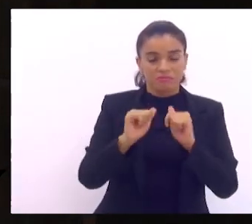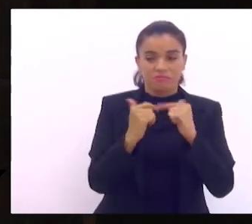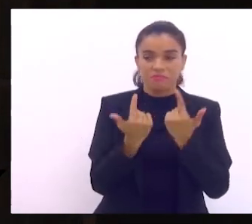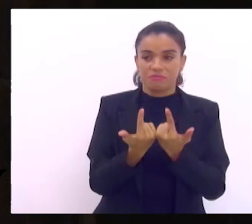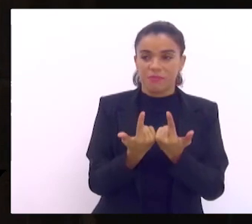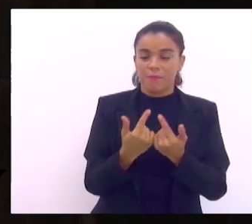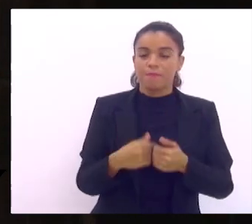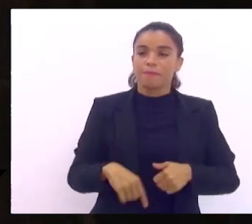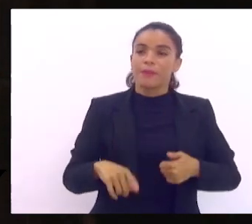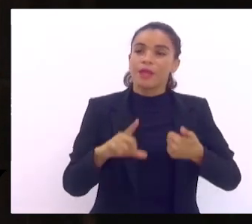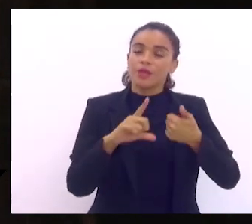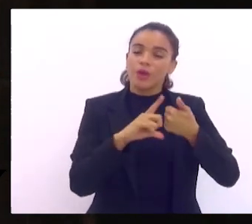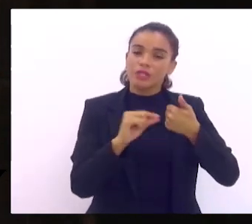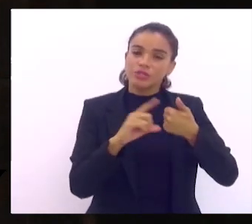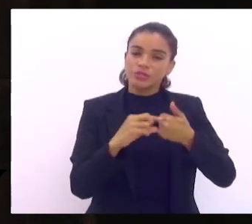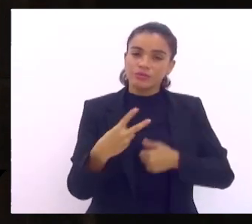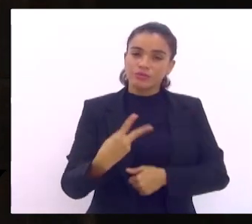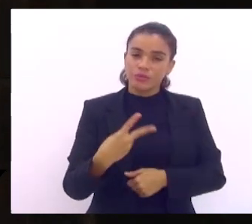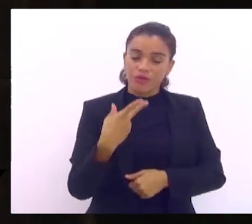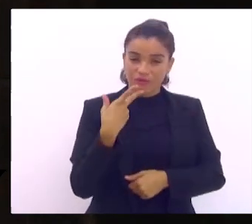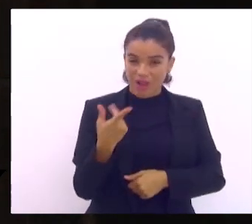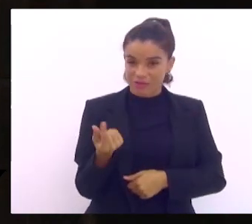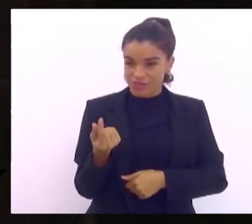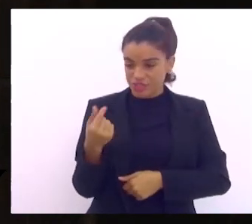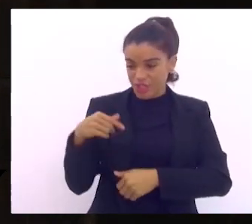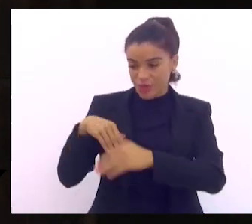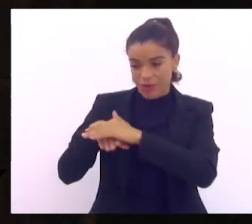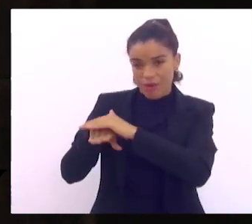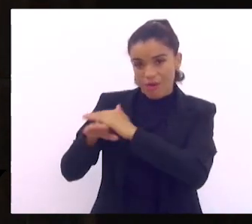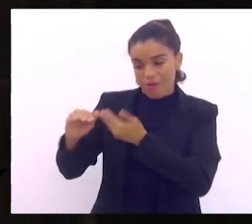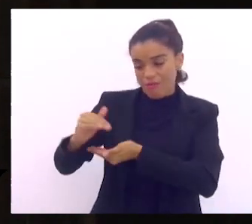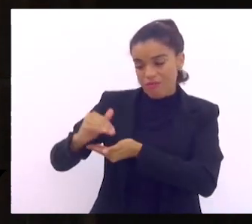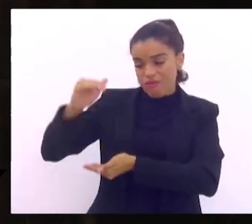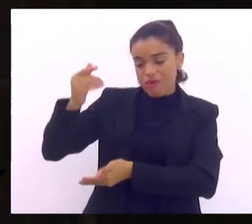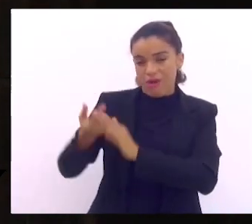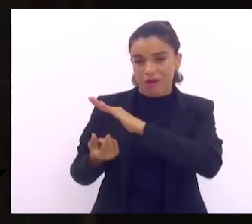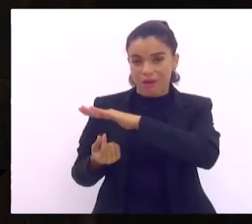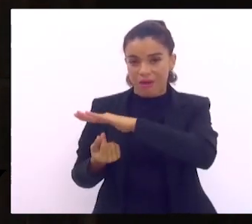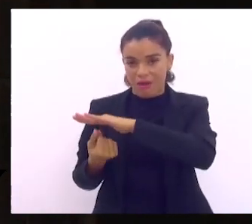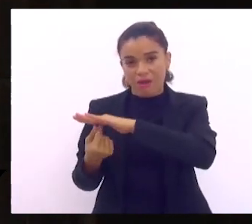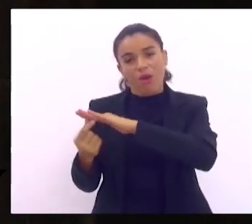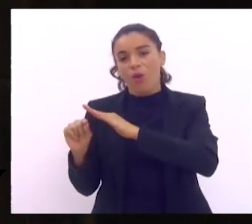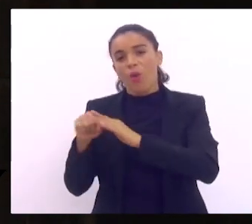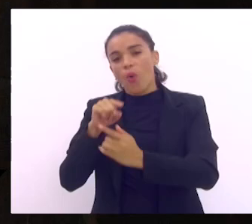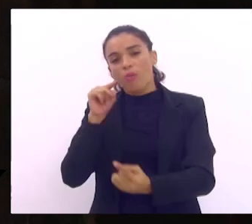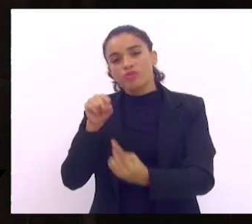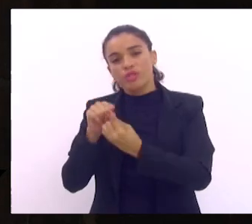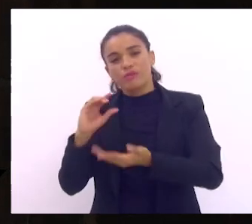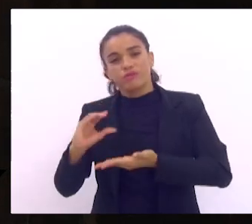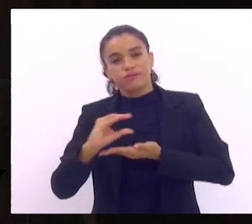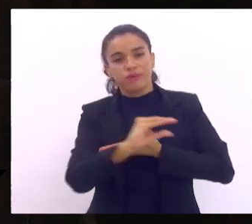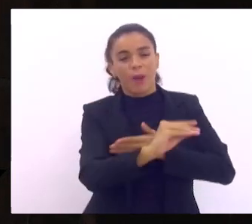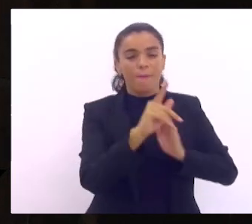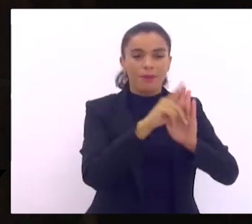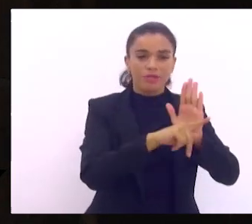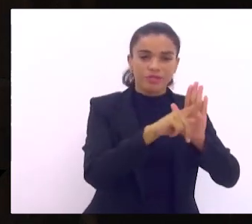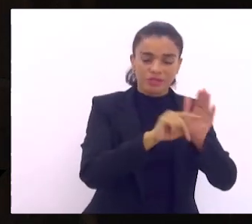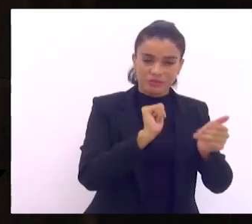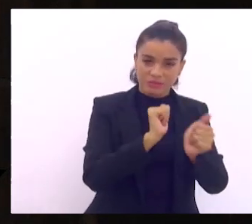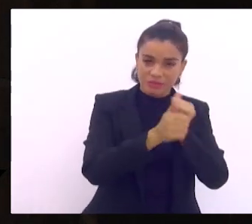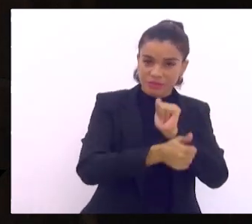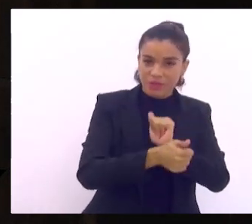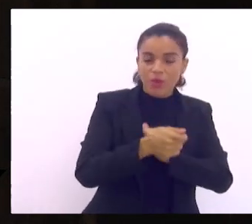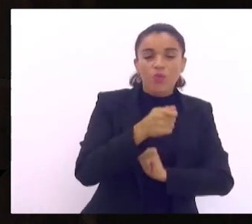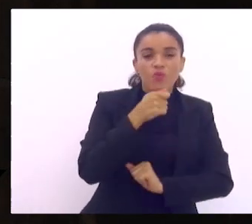E o artigo 2º diz que o Fundo Pro Esporte destina-se ao financiamento de projetos esportivos